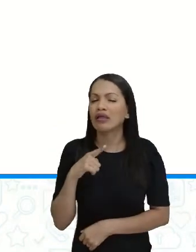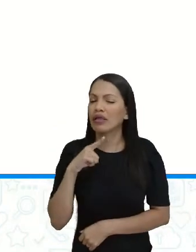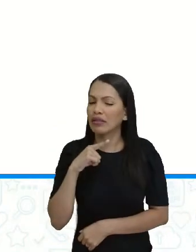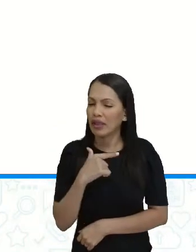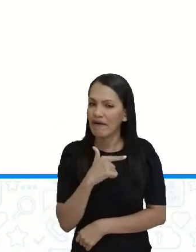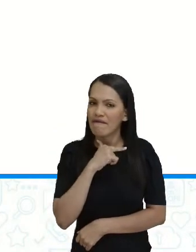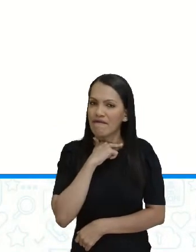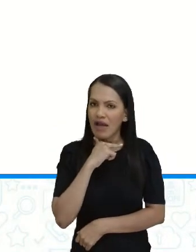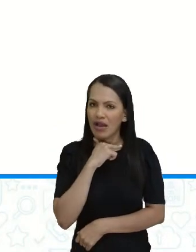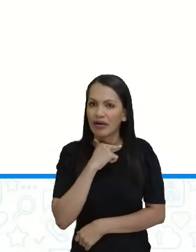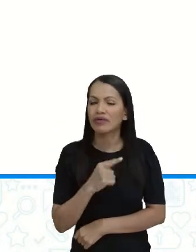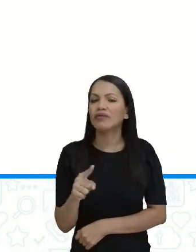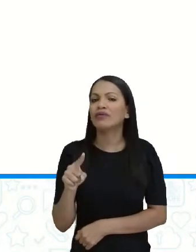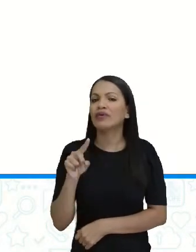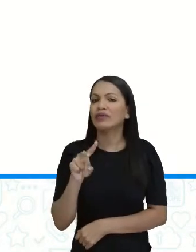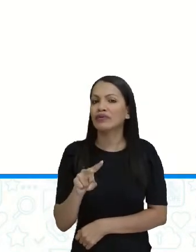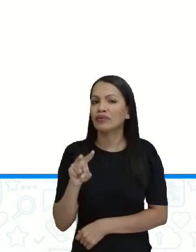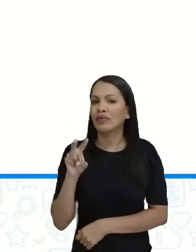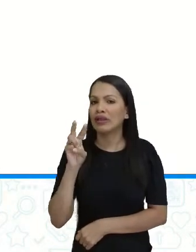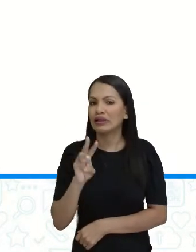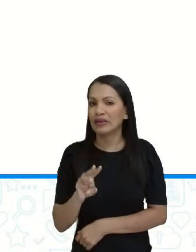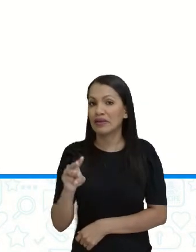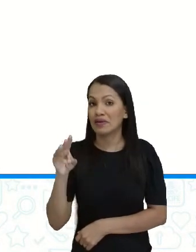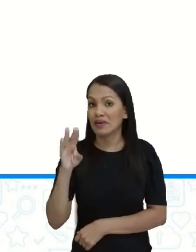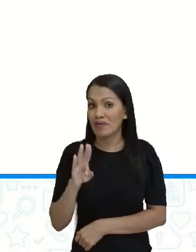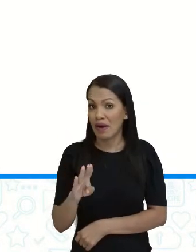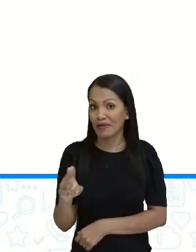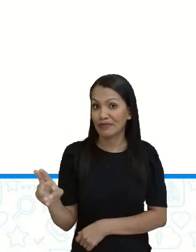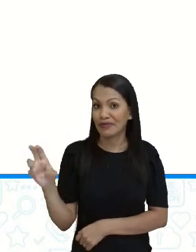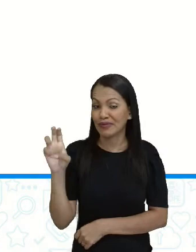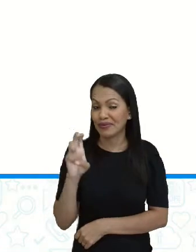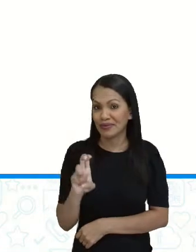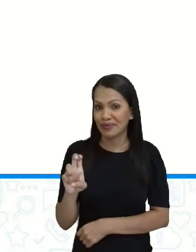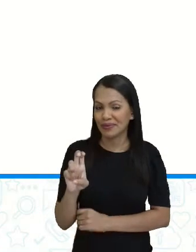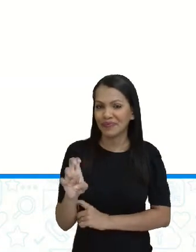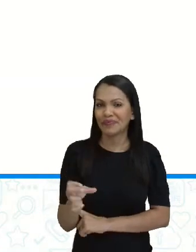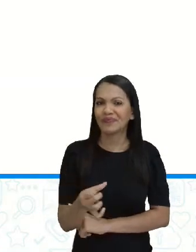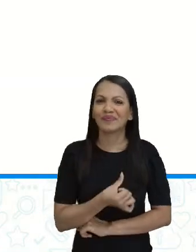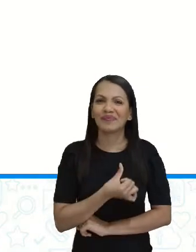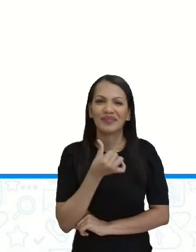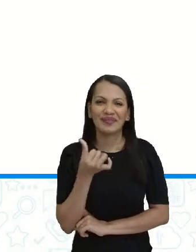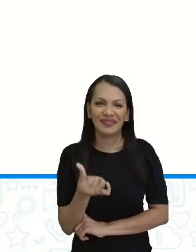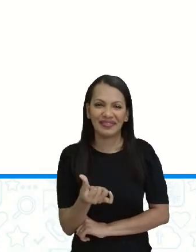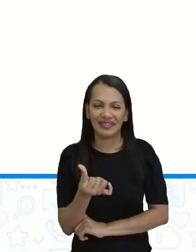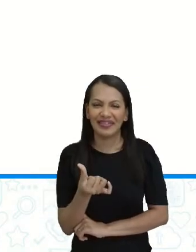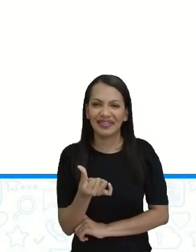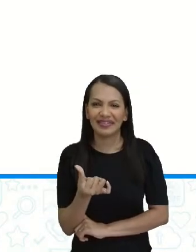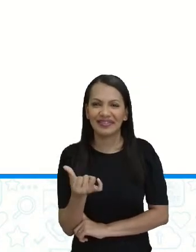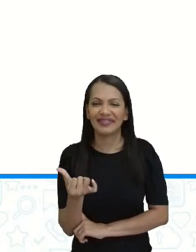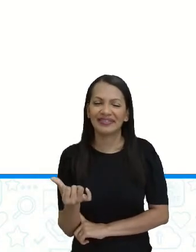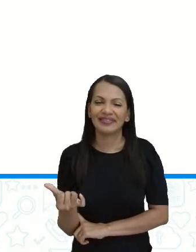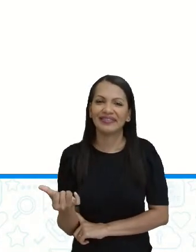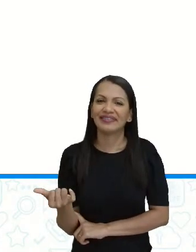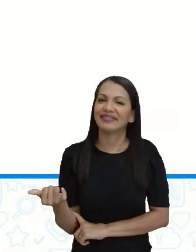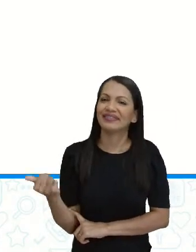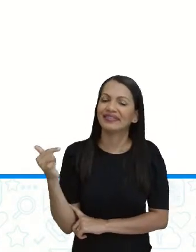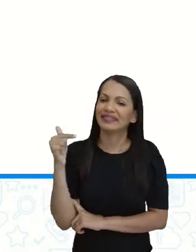4 poltronas, 5 poltronas, 6